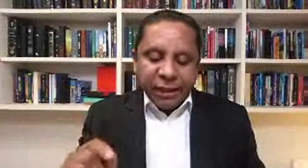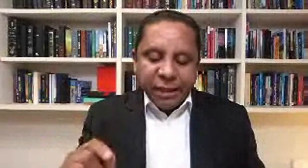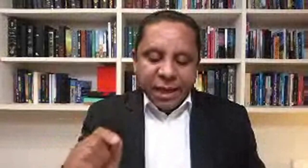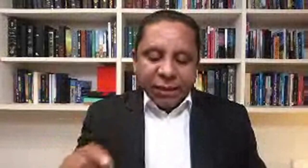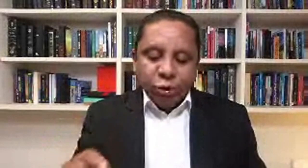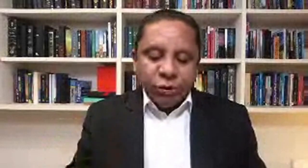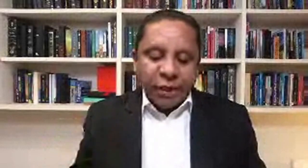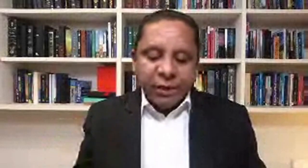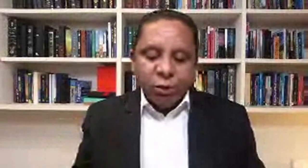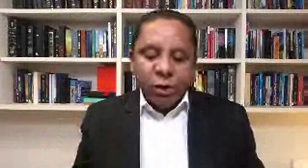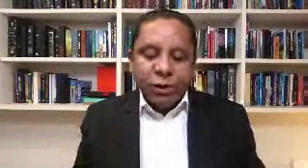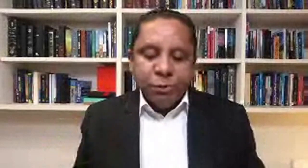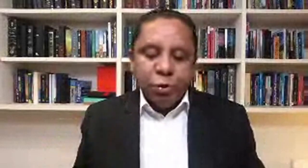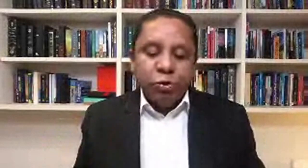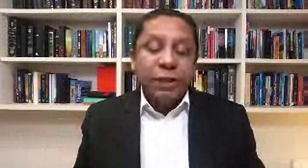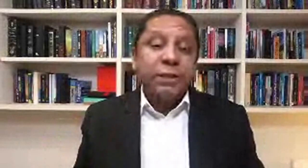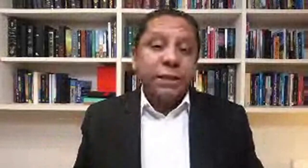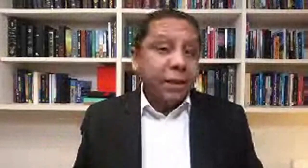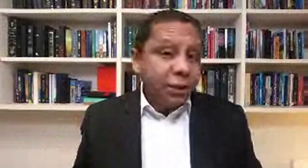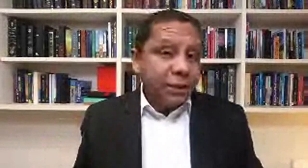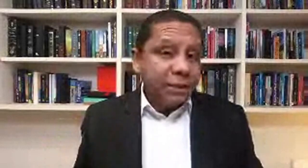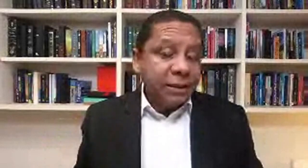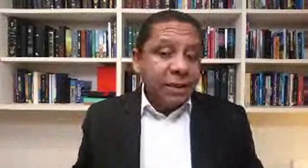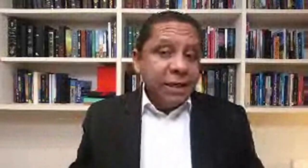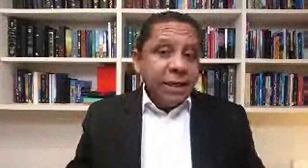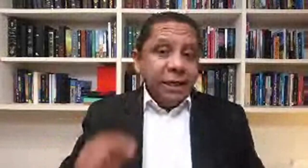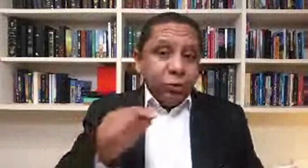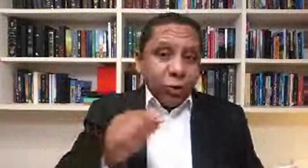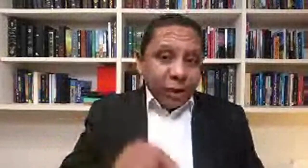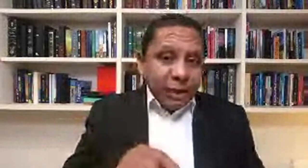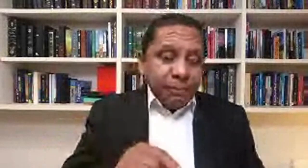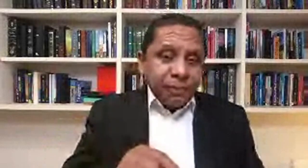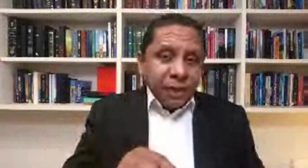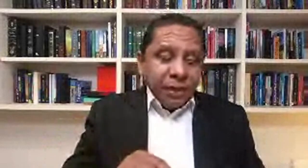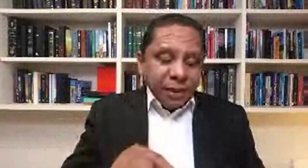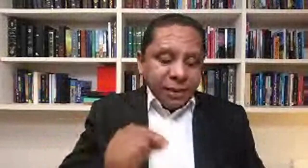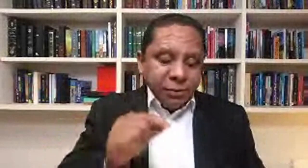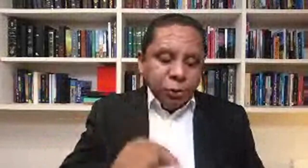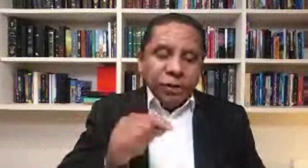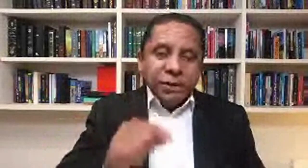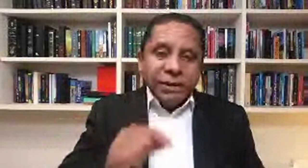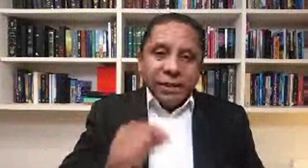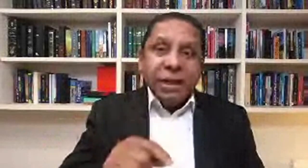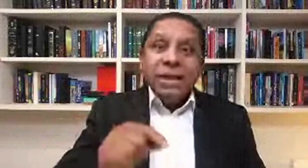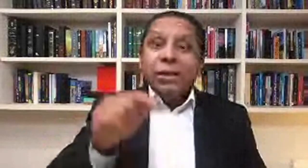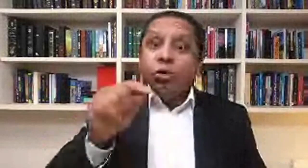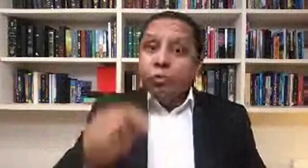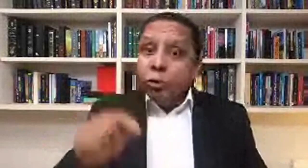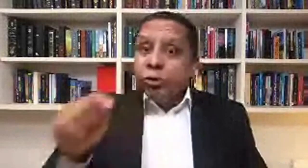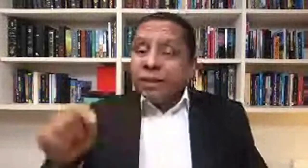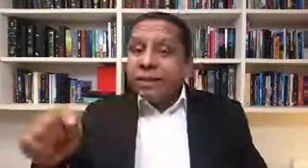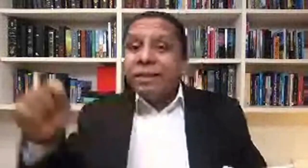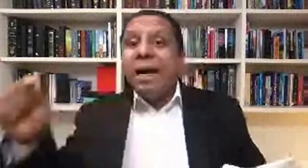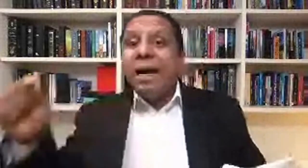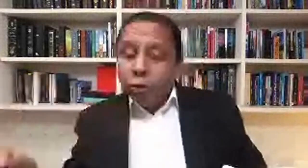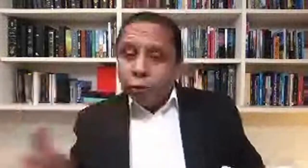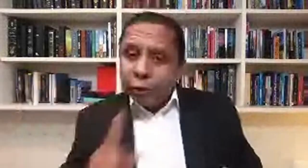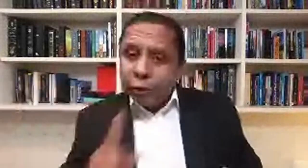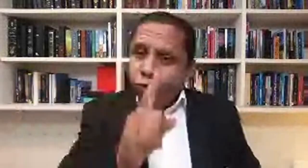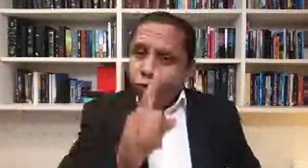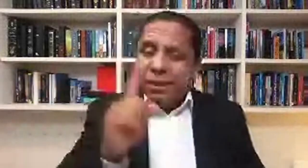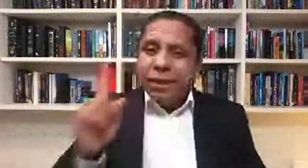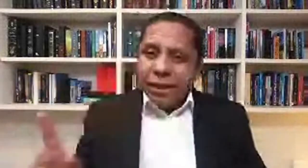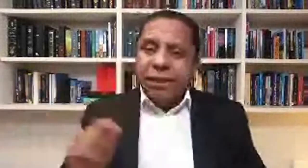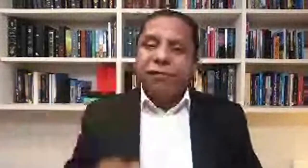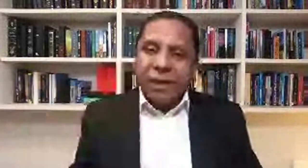para que nele a sustentem durante 1260 dias. Isso aqui Esses 1260 dias são os 1260 anos,